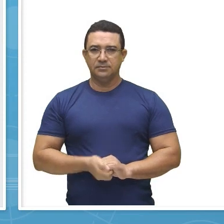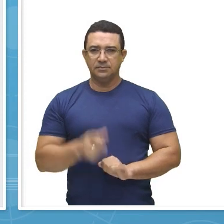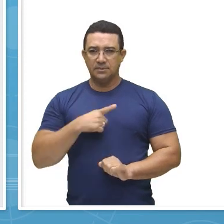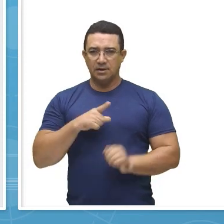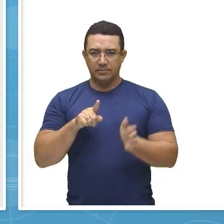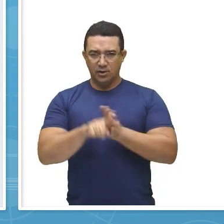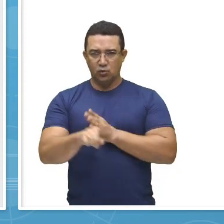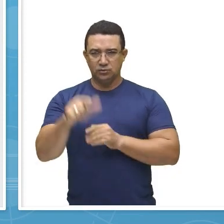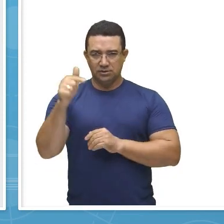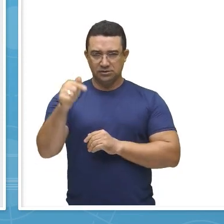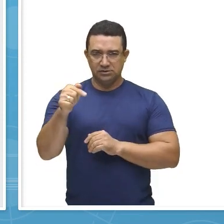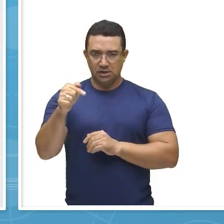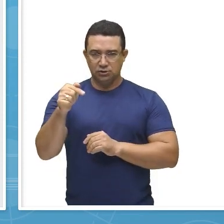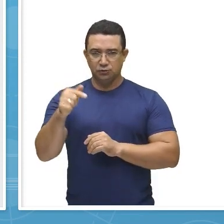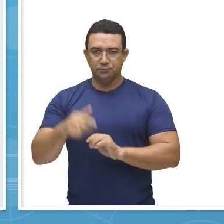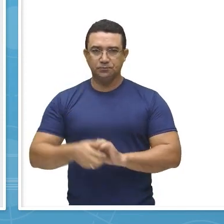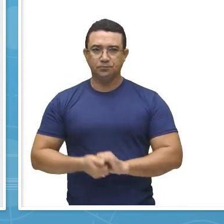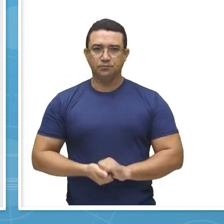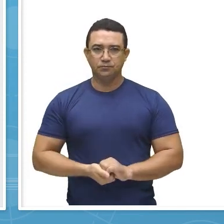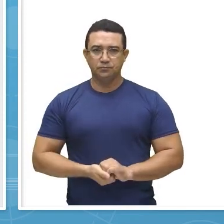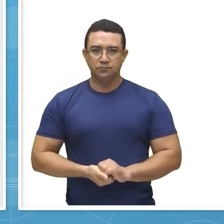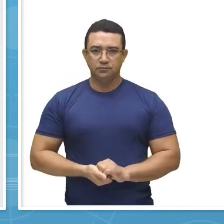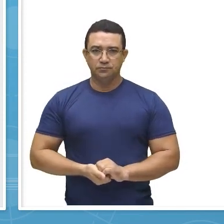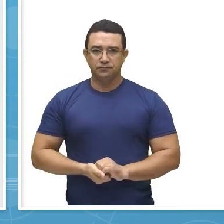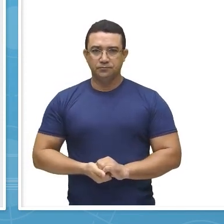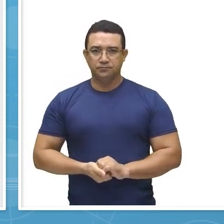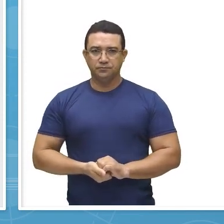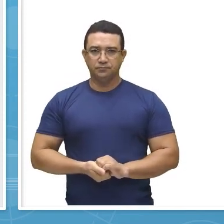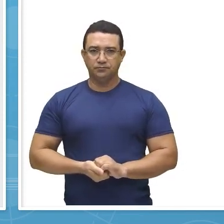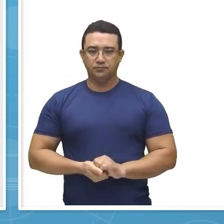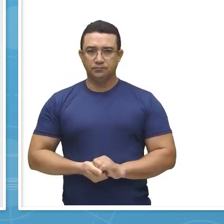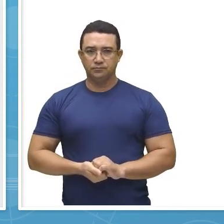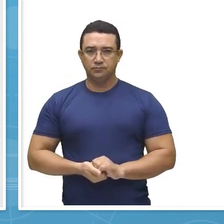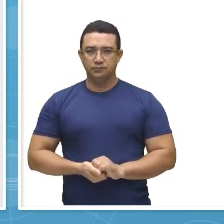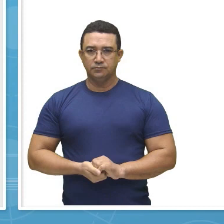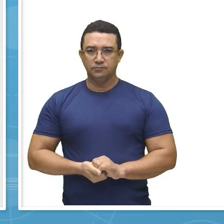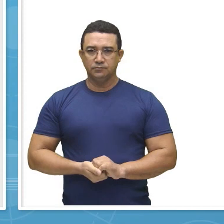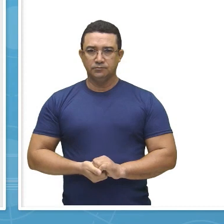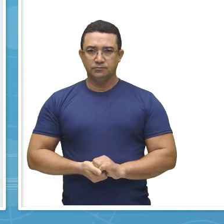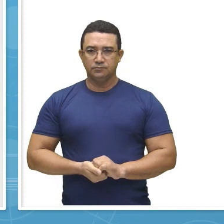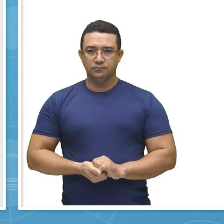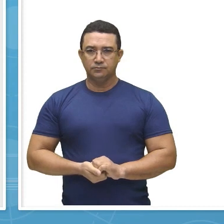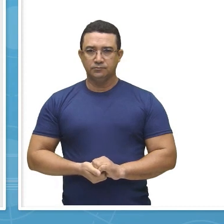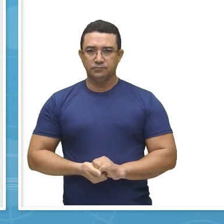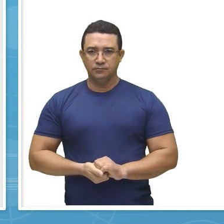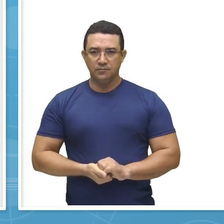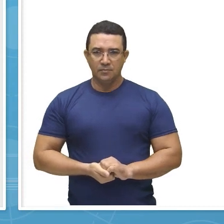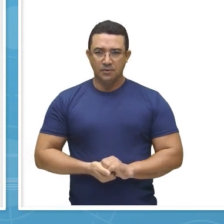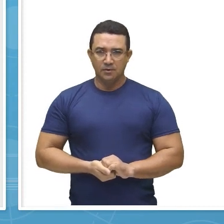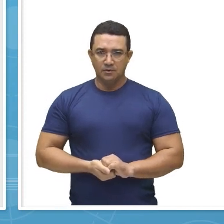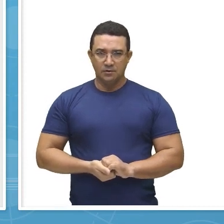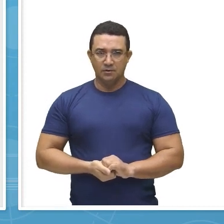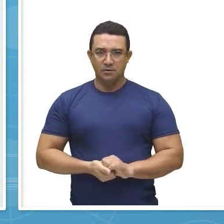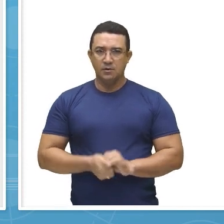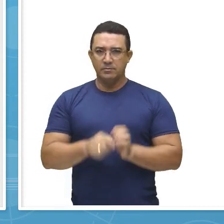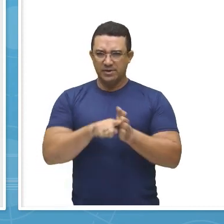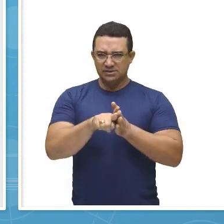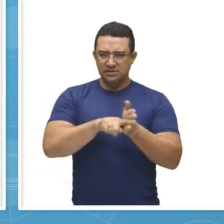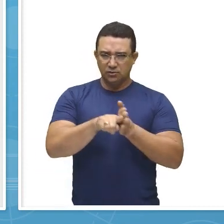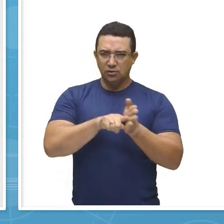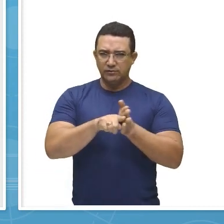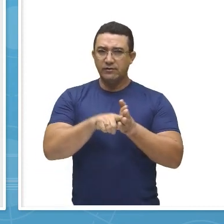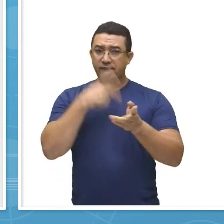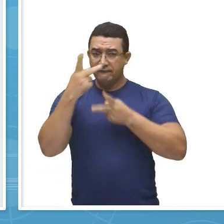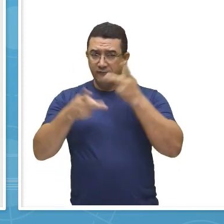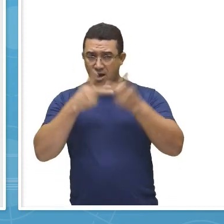na 7ª questão, né, continuando então o Exercitando, né? Diz o seguinte: pesquisadores afirmam